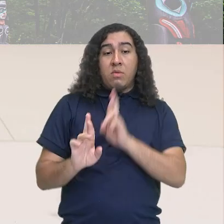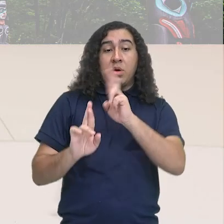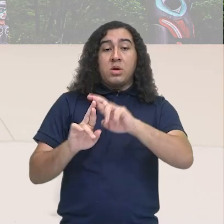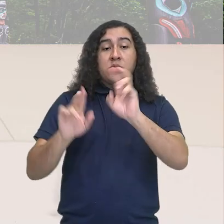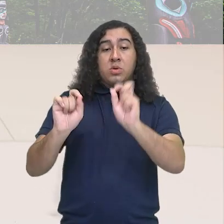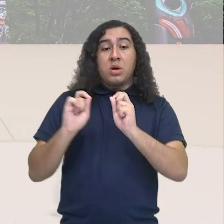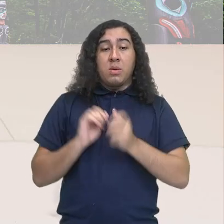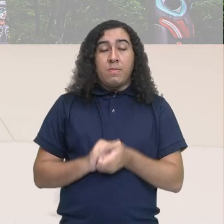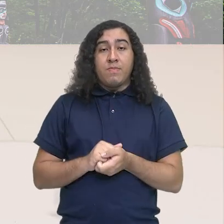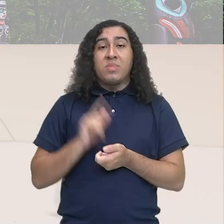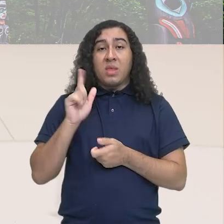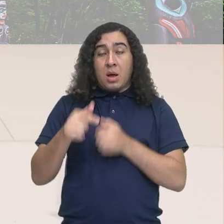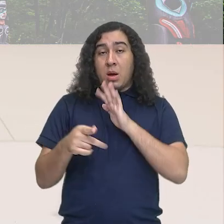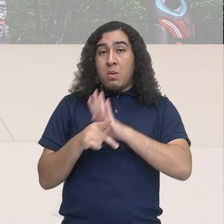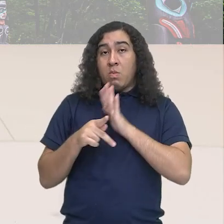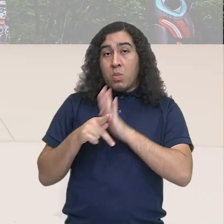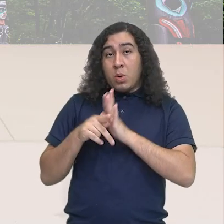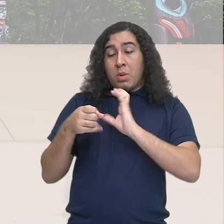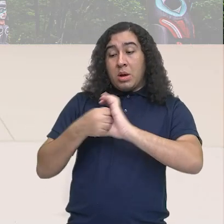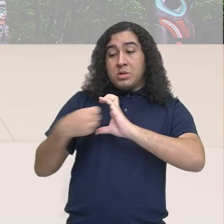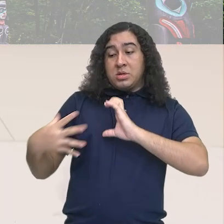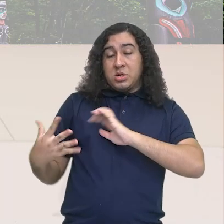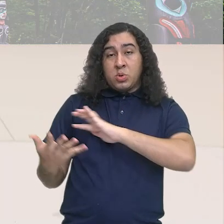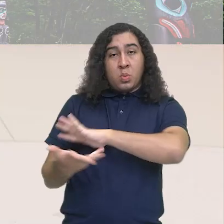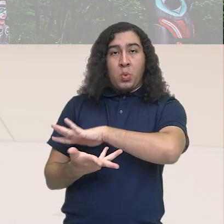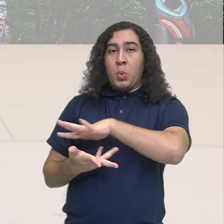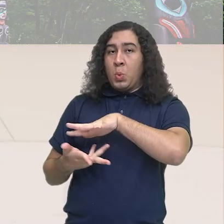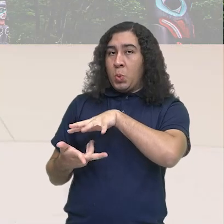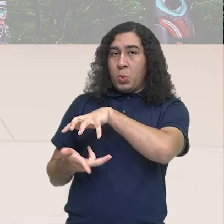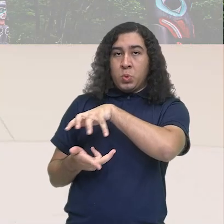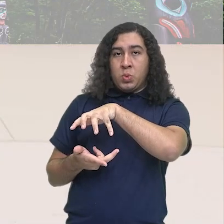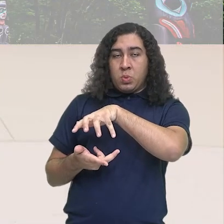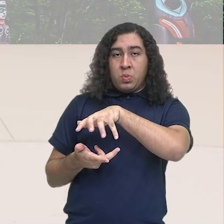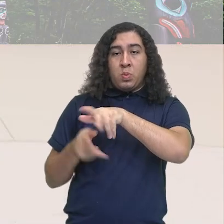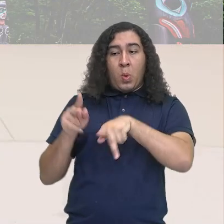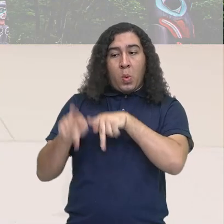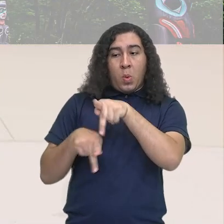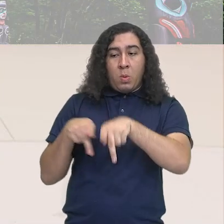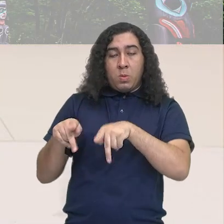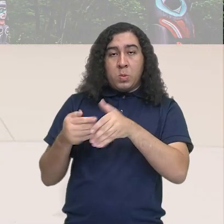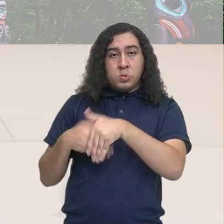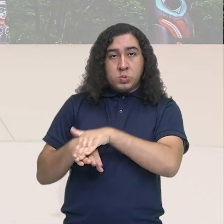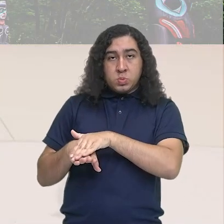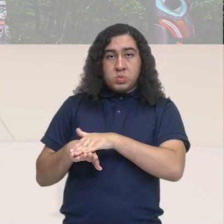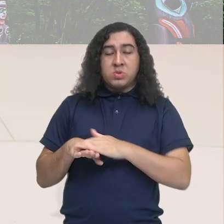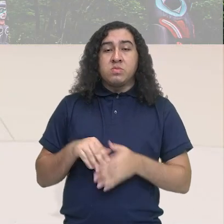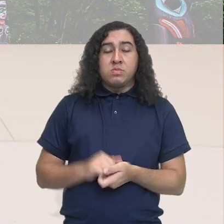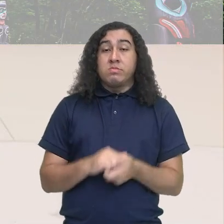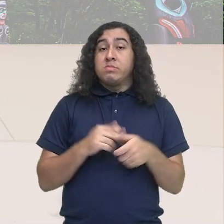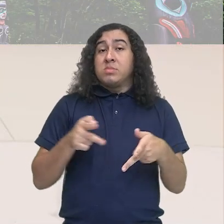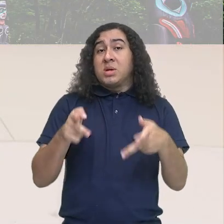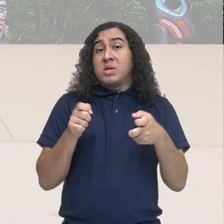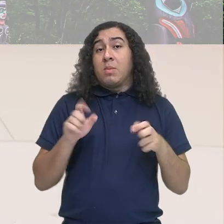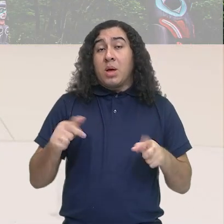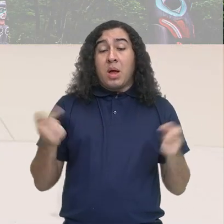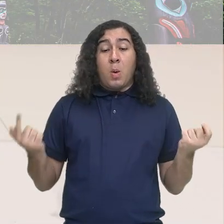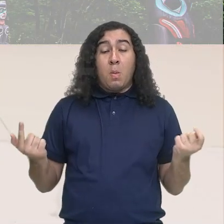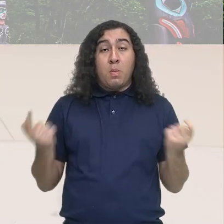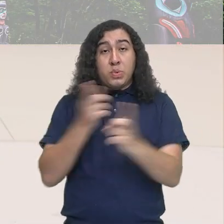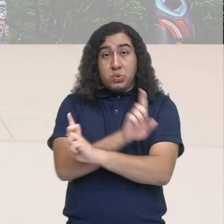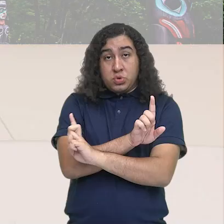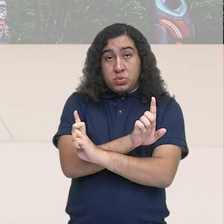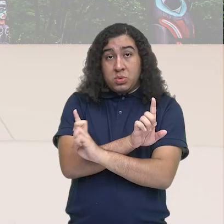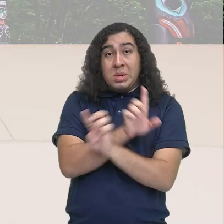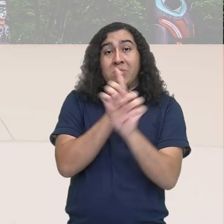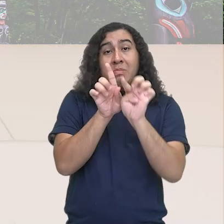relacionado às coisas ordinárias e mundanas. Vejam que interessante, são opostas,